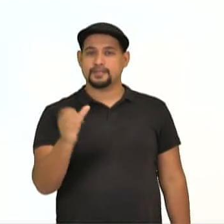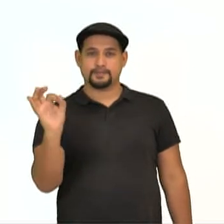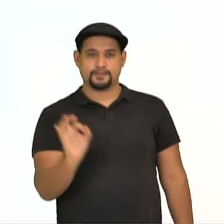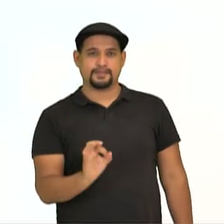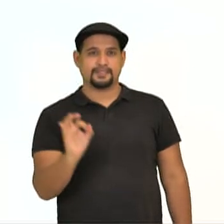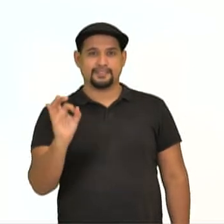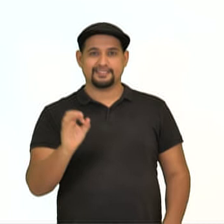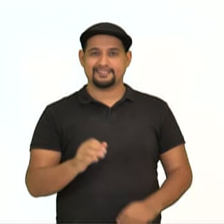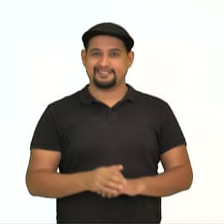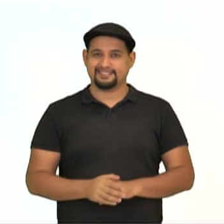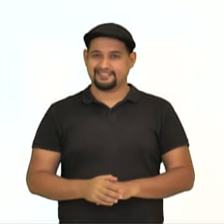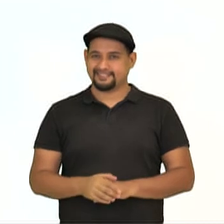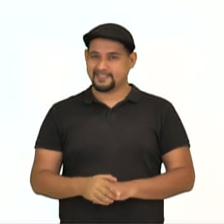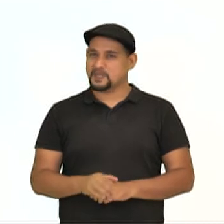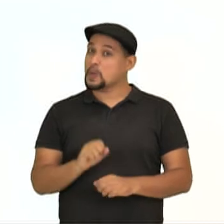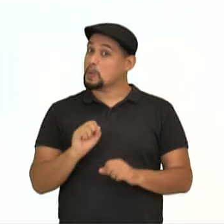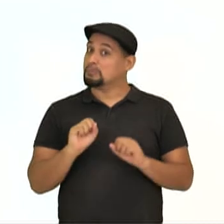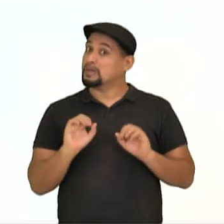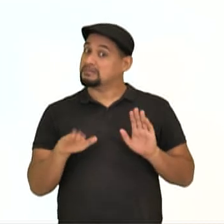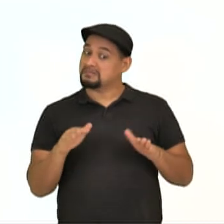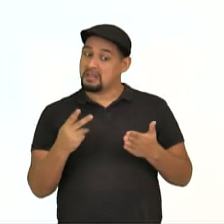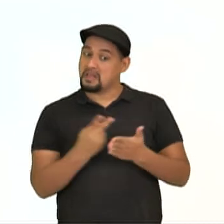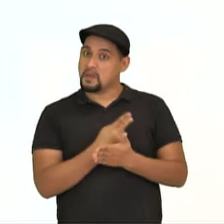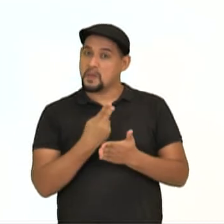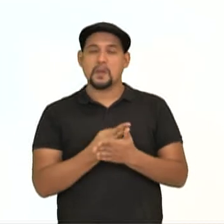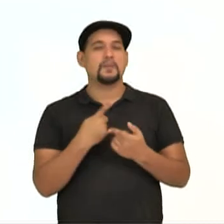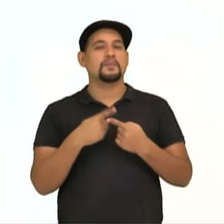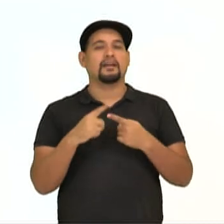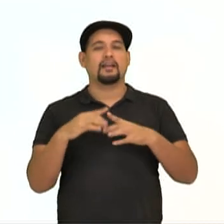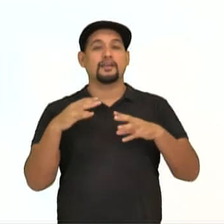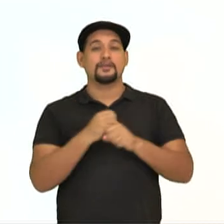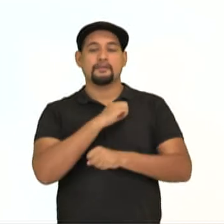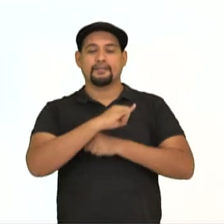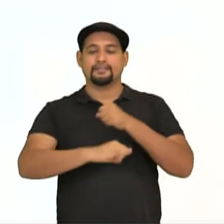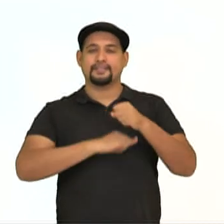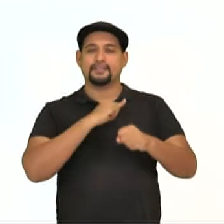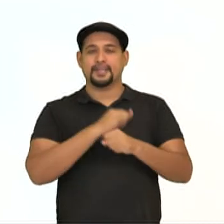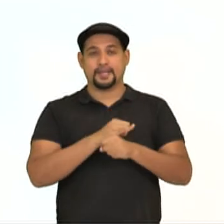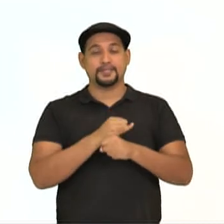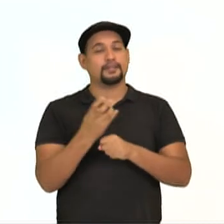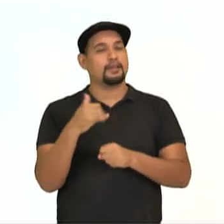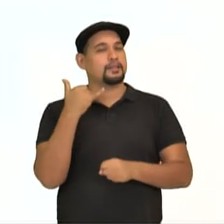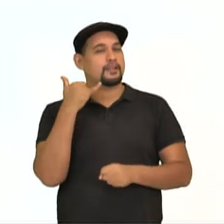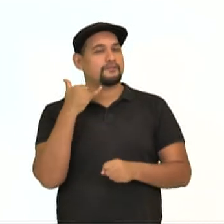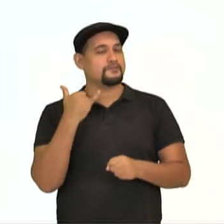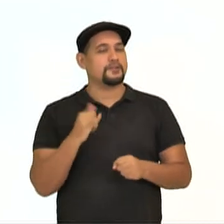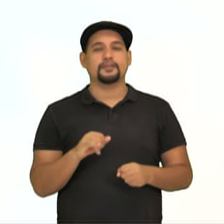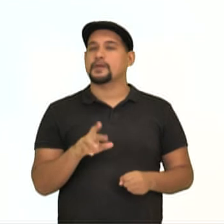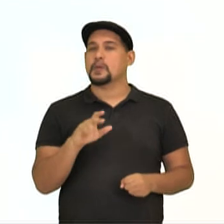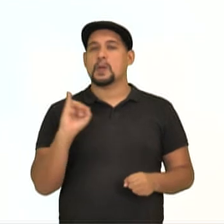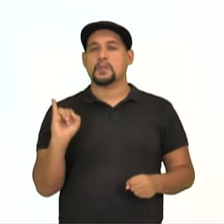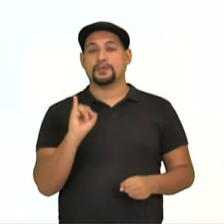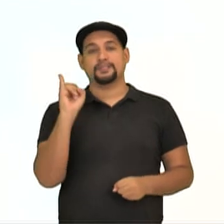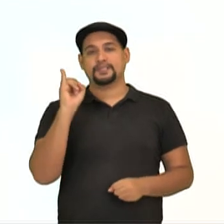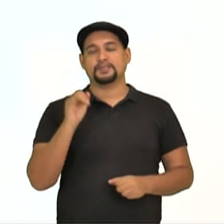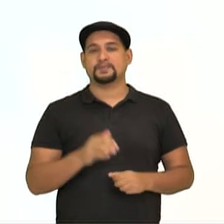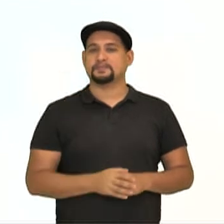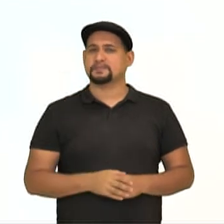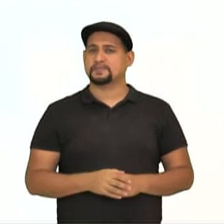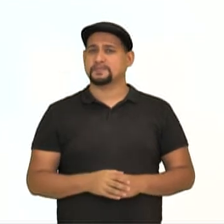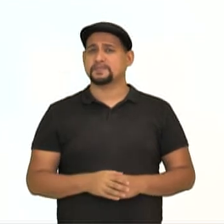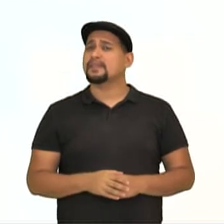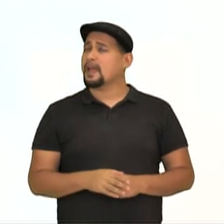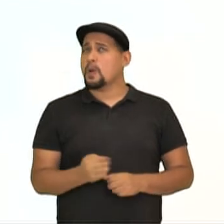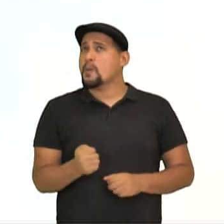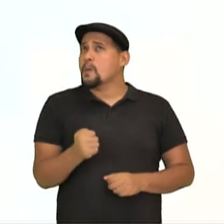41,56%. Acho que vocês podem ter errado, porque vocês devem ter colocado a internet e o telefone como essencial. Eu digo,